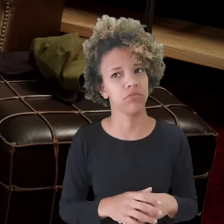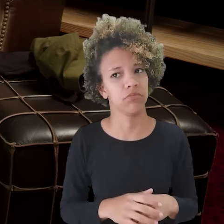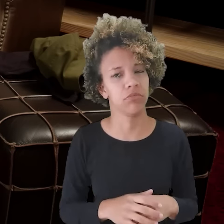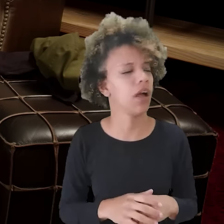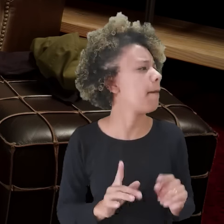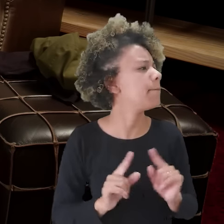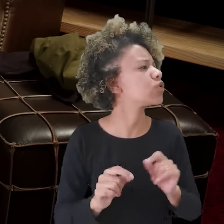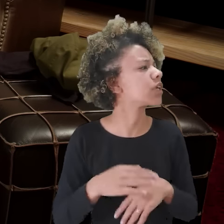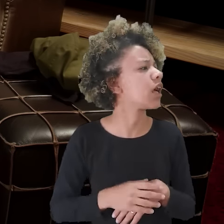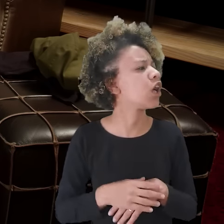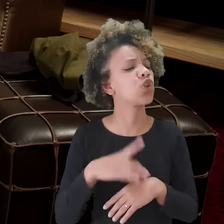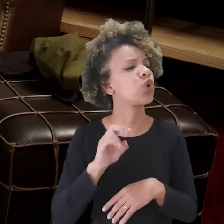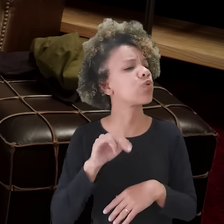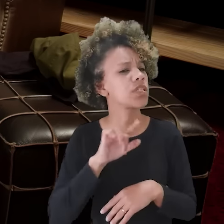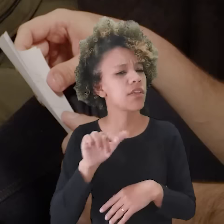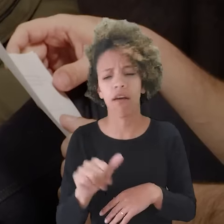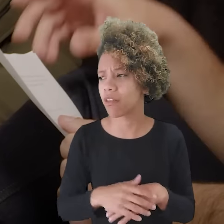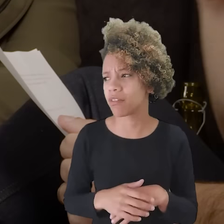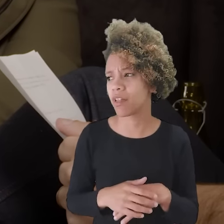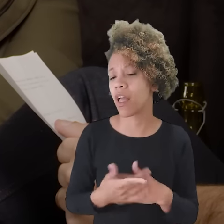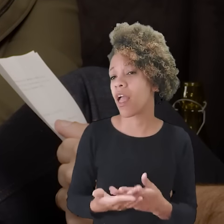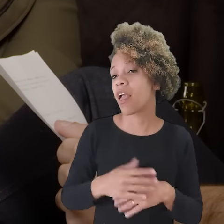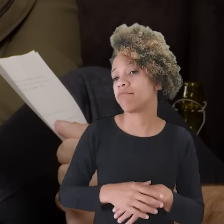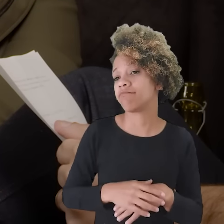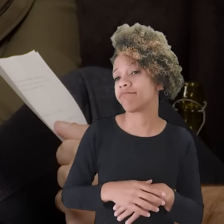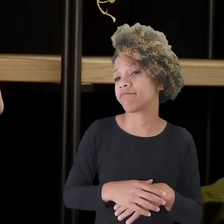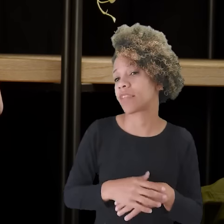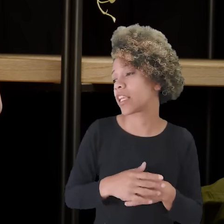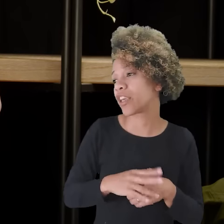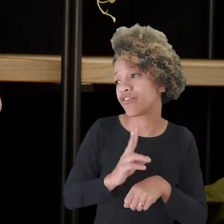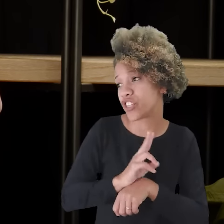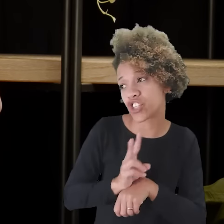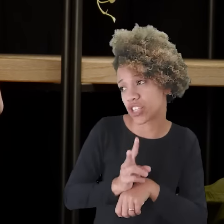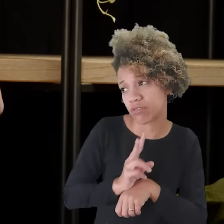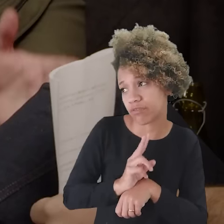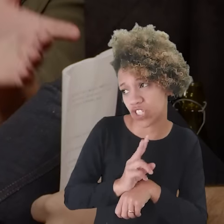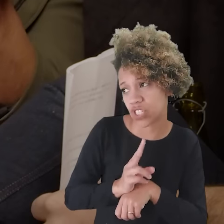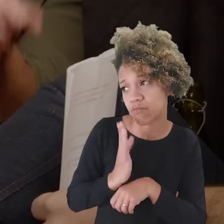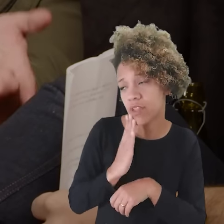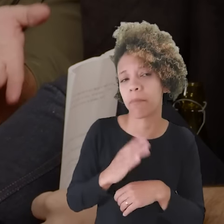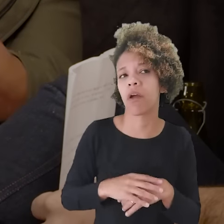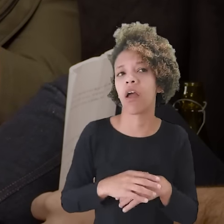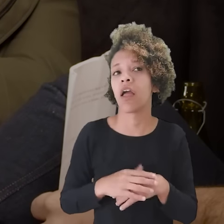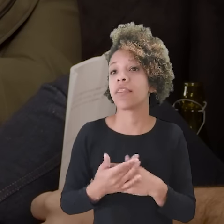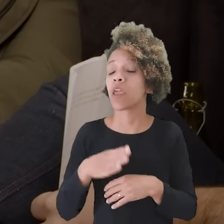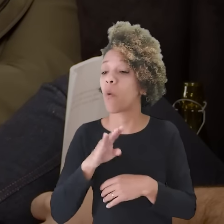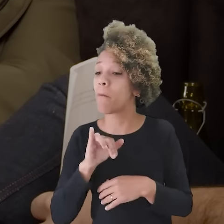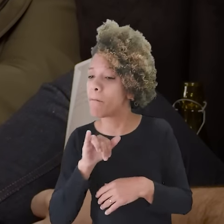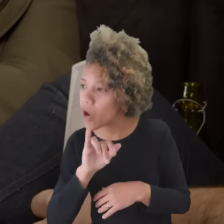que é Donzela donzelo acaba virgem a gente tem um negócio